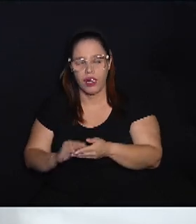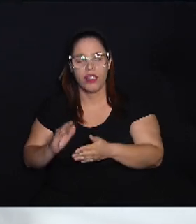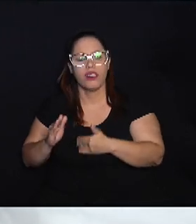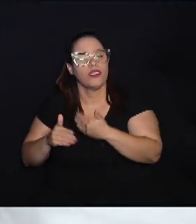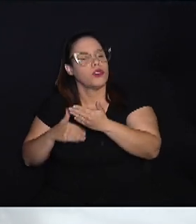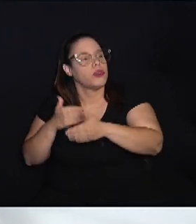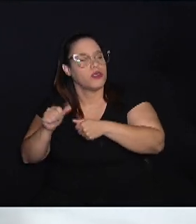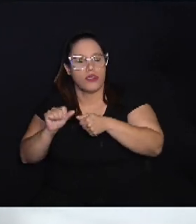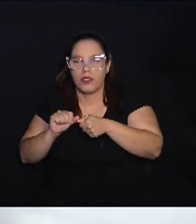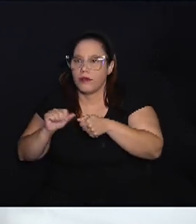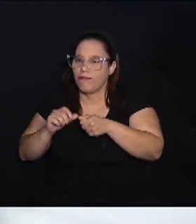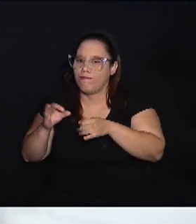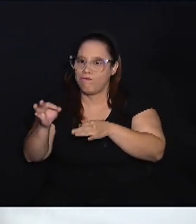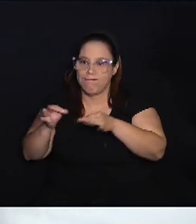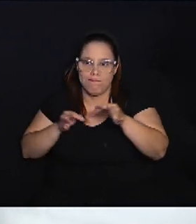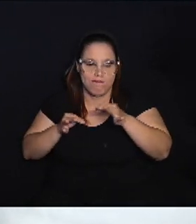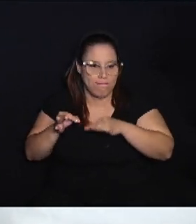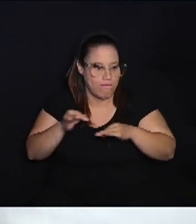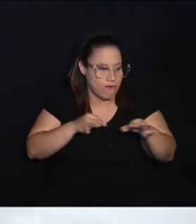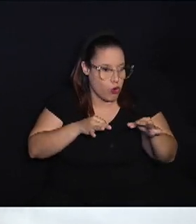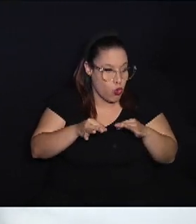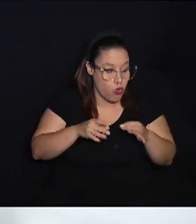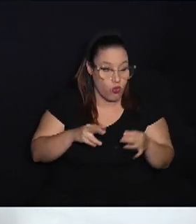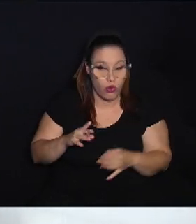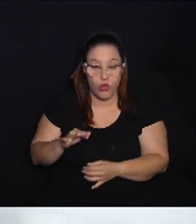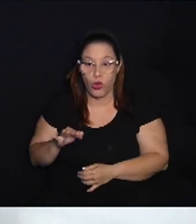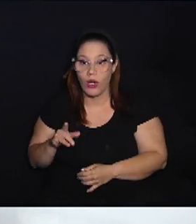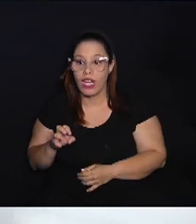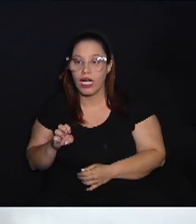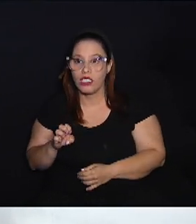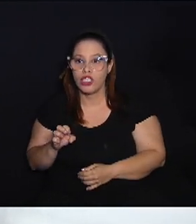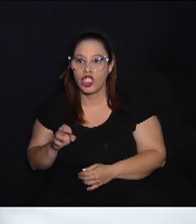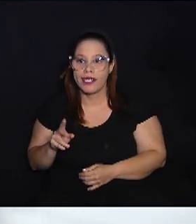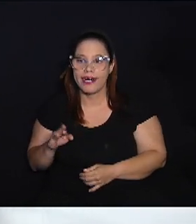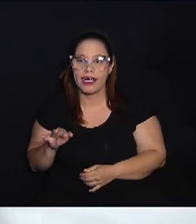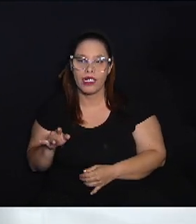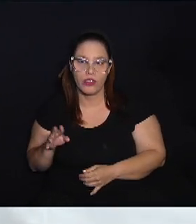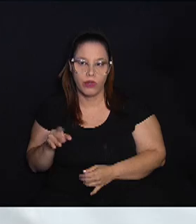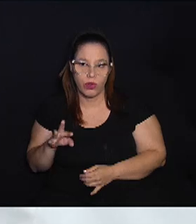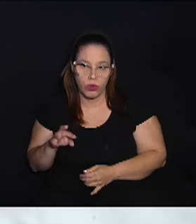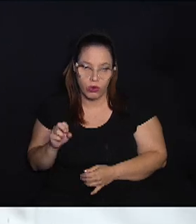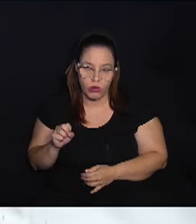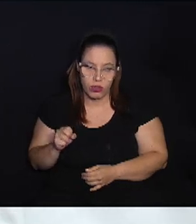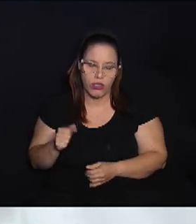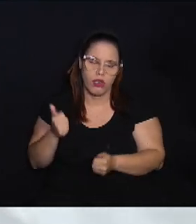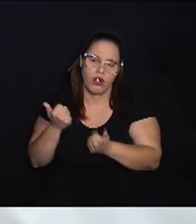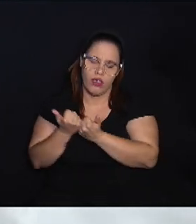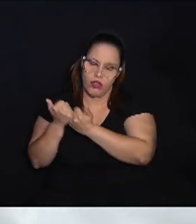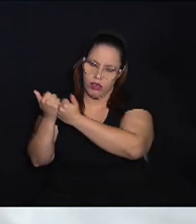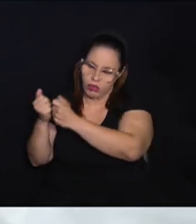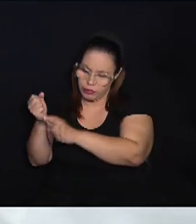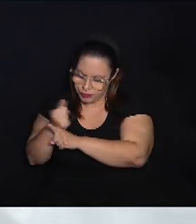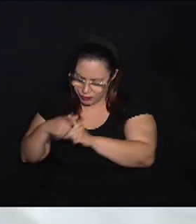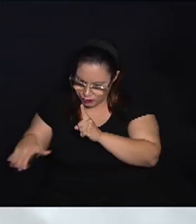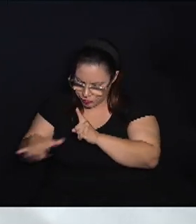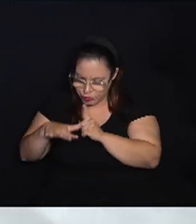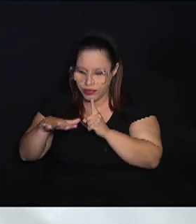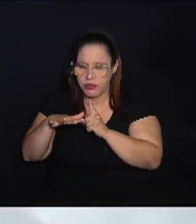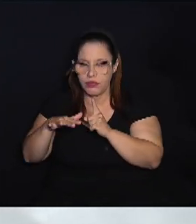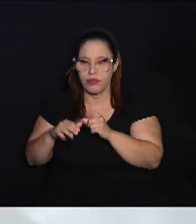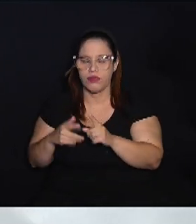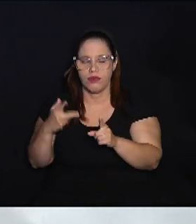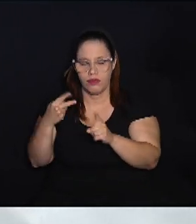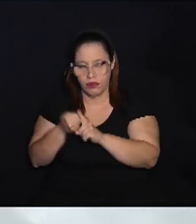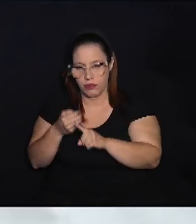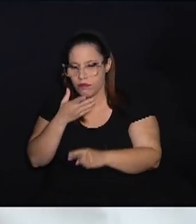outras estratégias em relação a controles de criadouro, orientação da população, e a gente precisa do apoio de toda a sociedade, nesse caso específico da vacina,